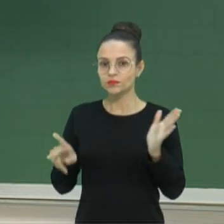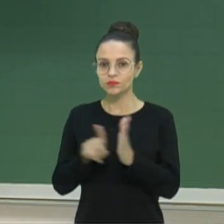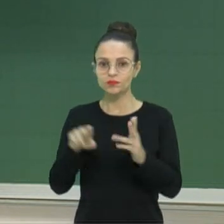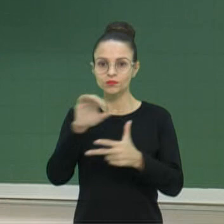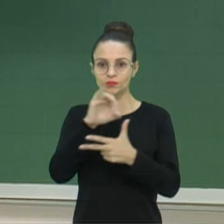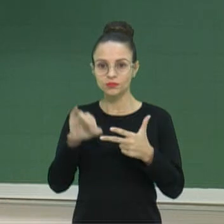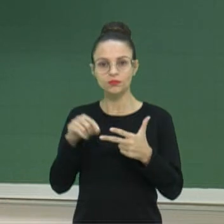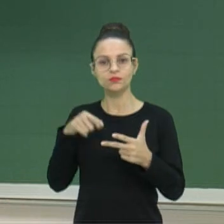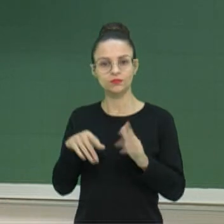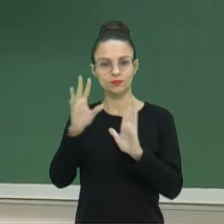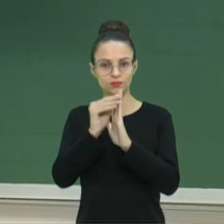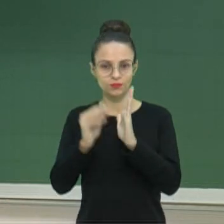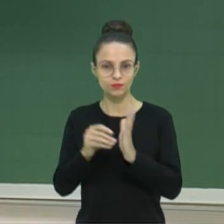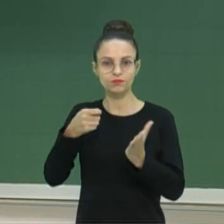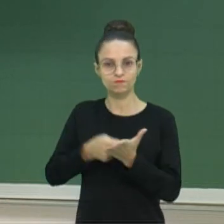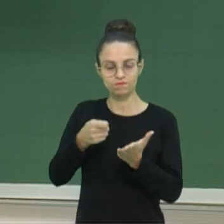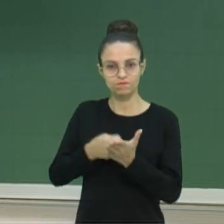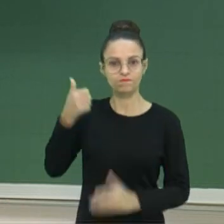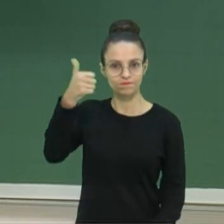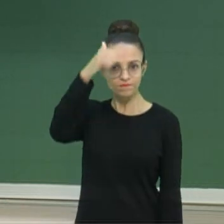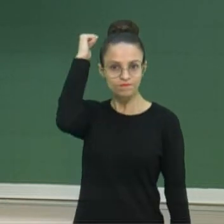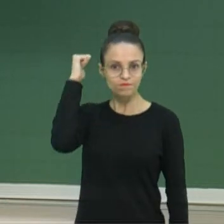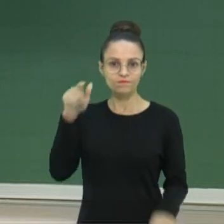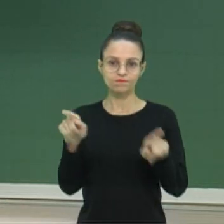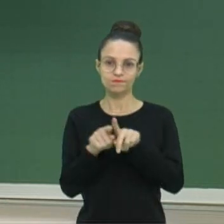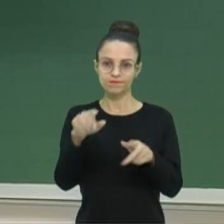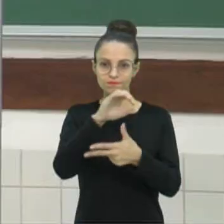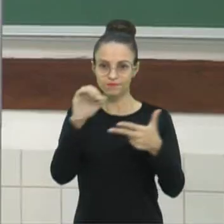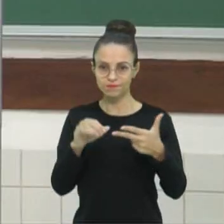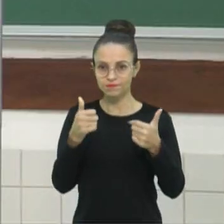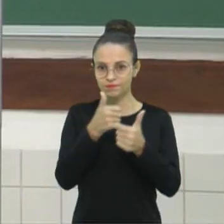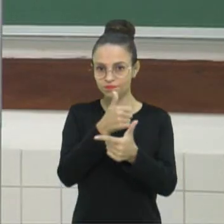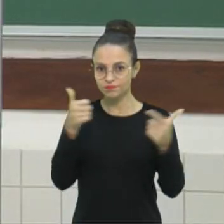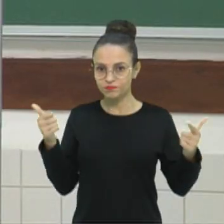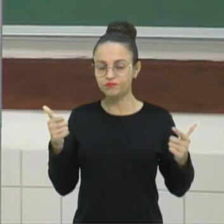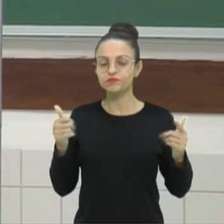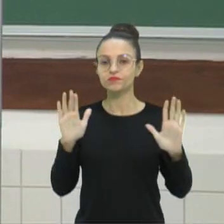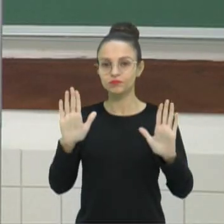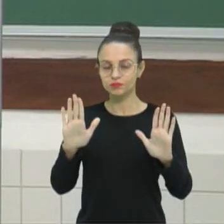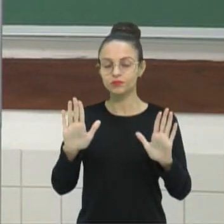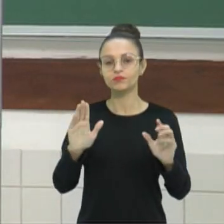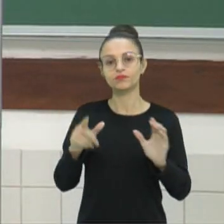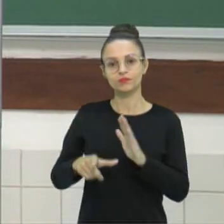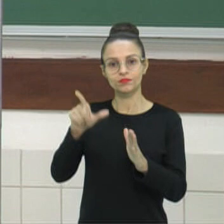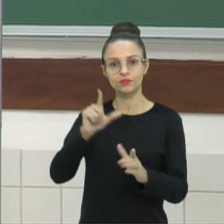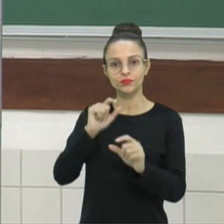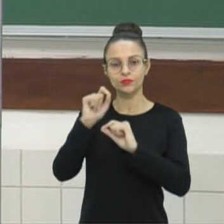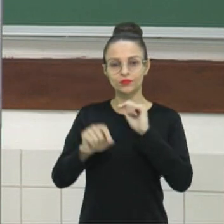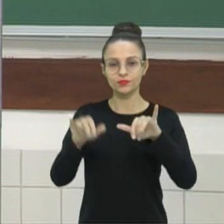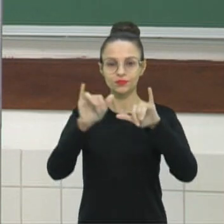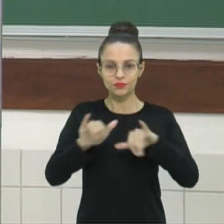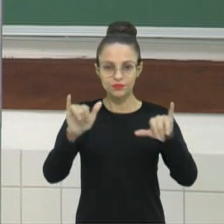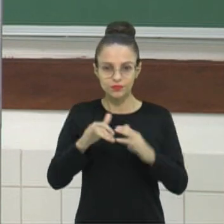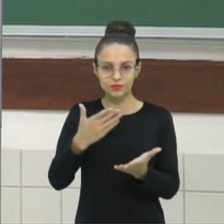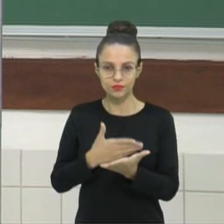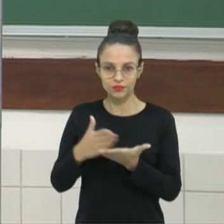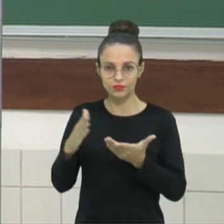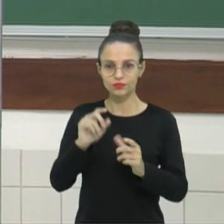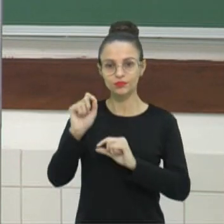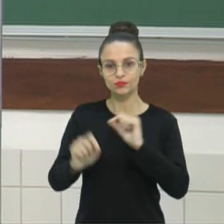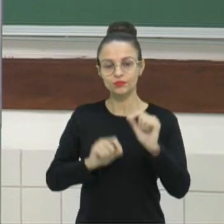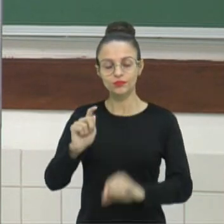nos vestibulares e na prova Enem também. Beleza, queridão? Então, antes de mais nada, só sempre lembrando nossos recadinhos iniciais